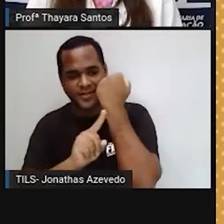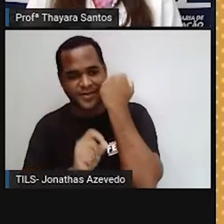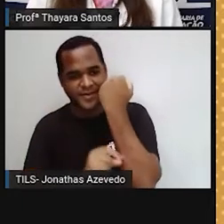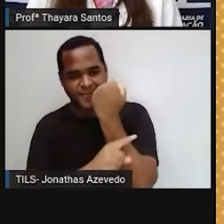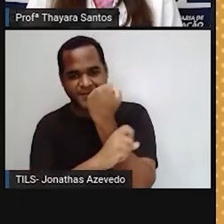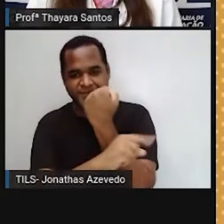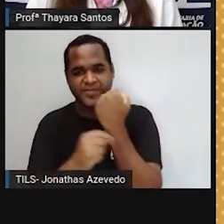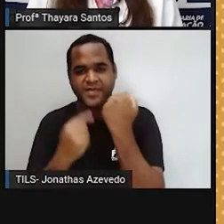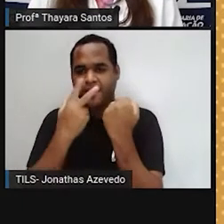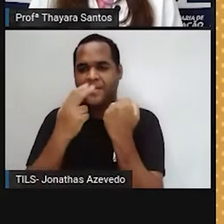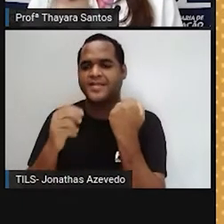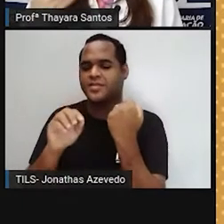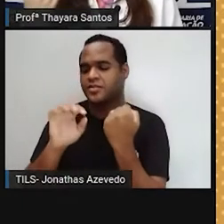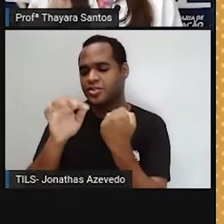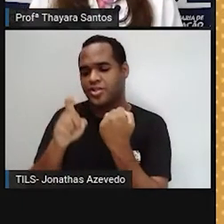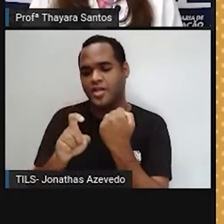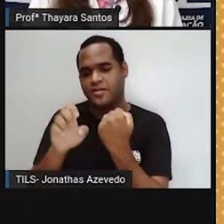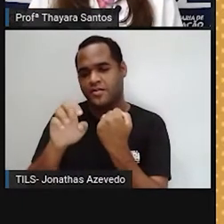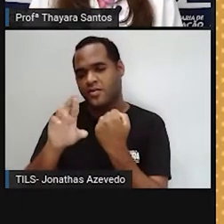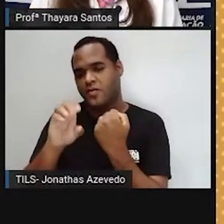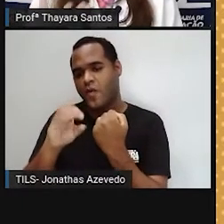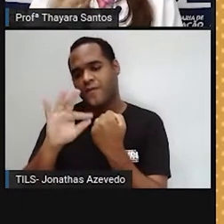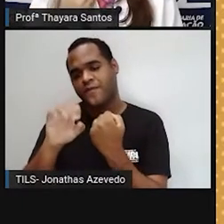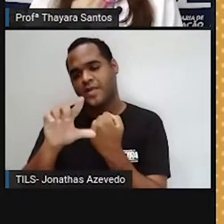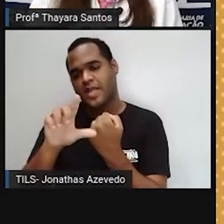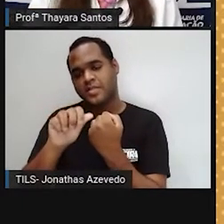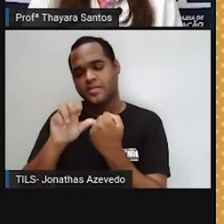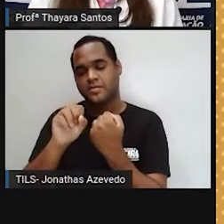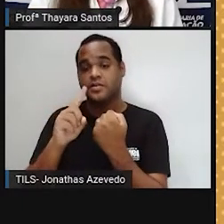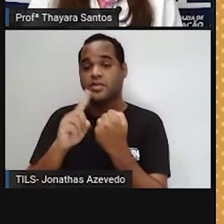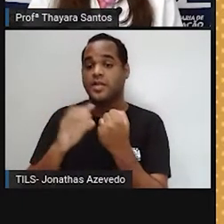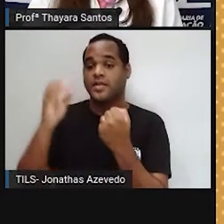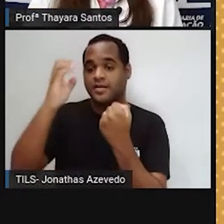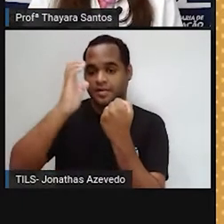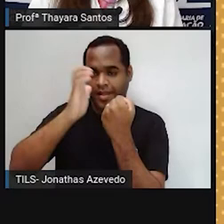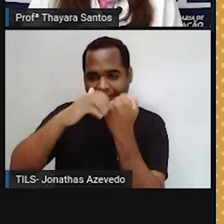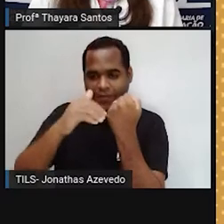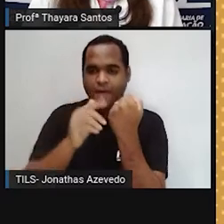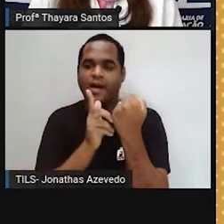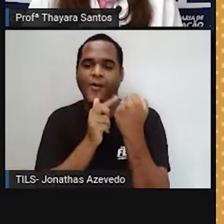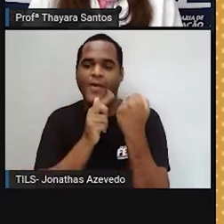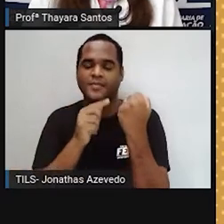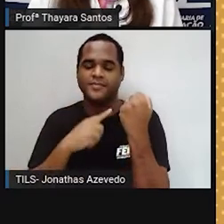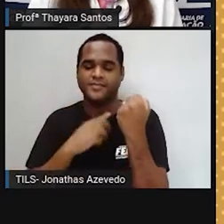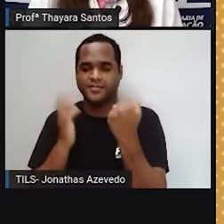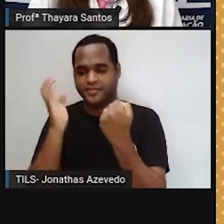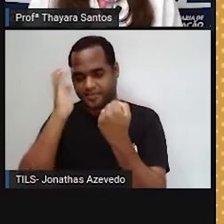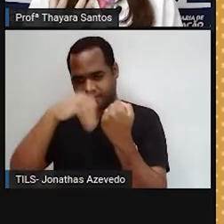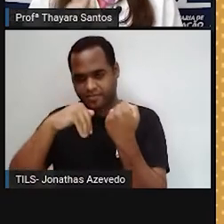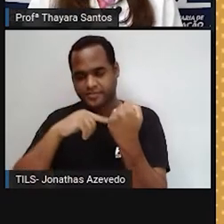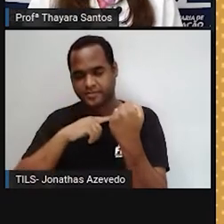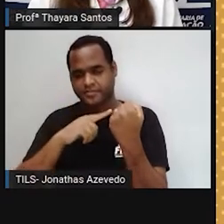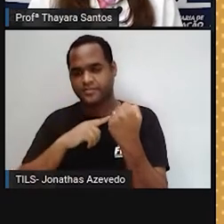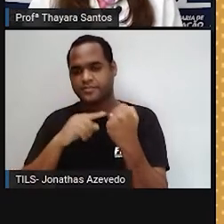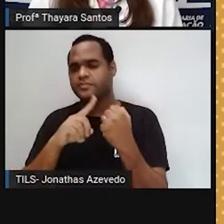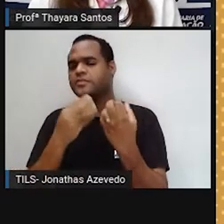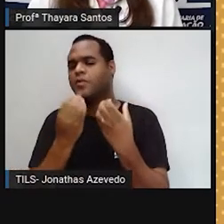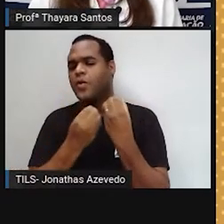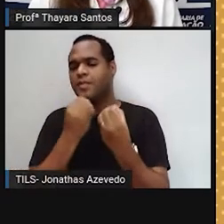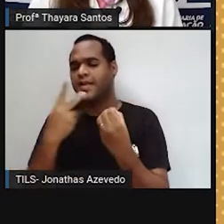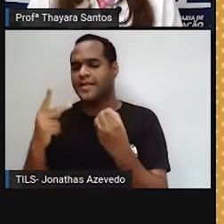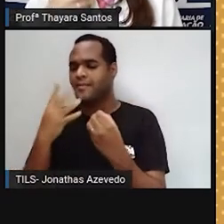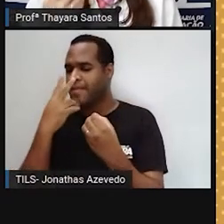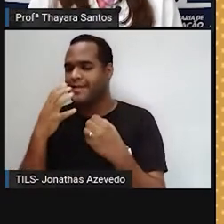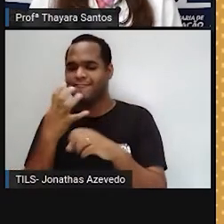chama de xerófilas, porque elas têm a capacidade de armazenar água dentro do seu organismo. Então, como elas vivem em um ambiente